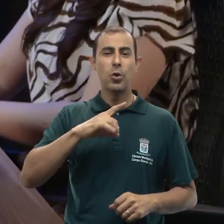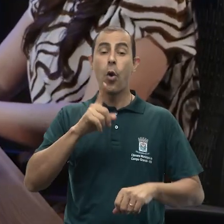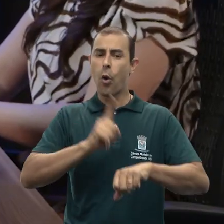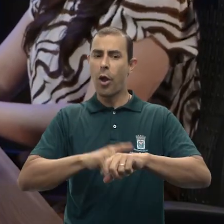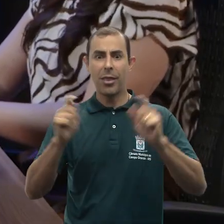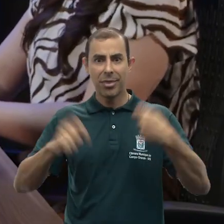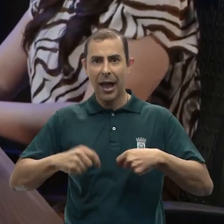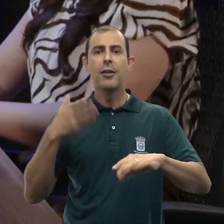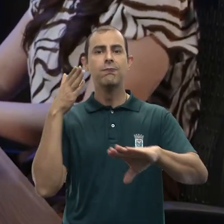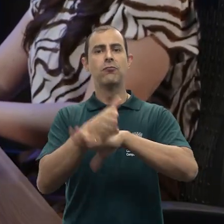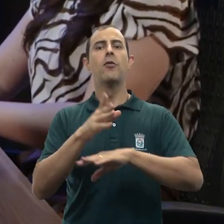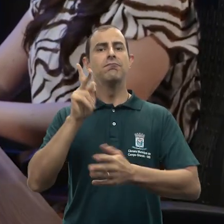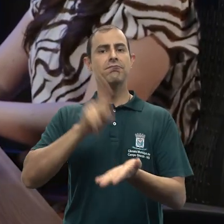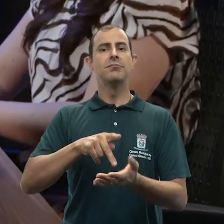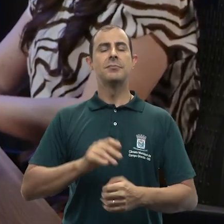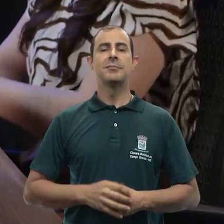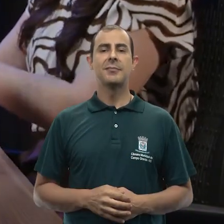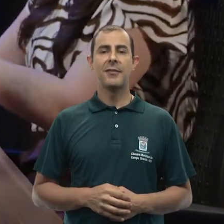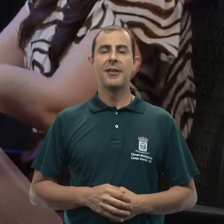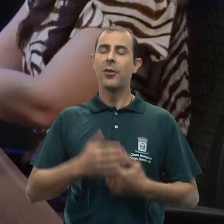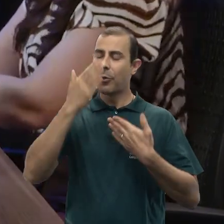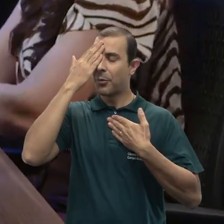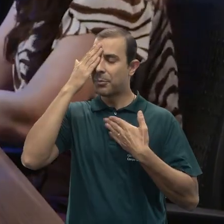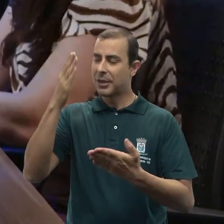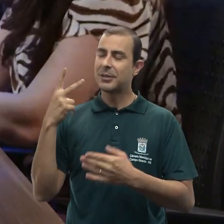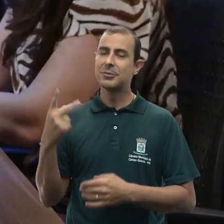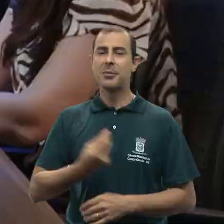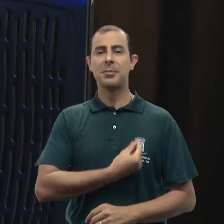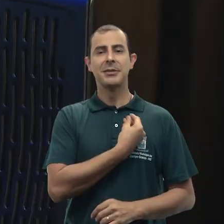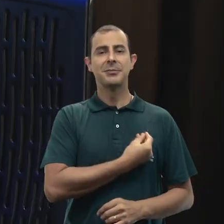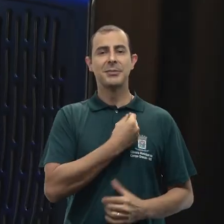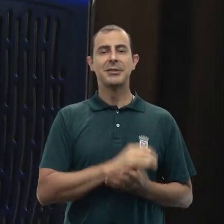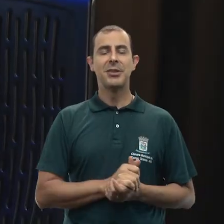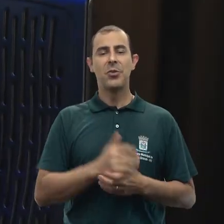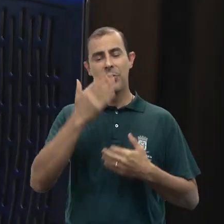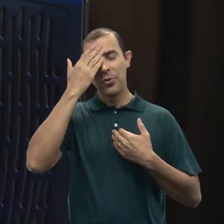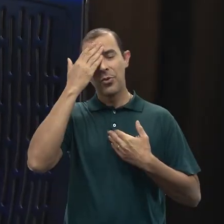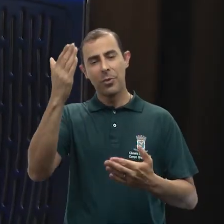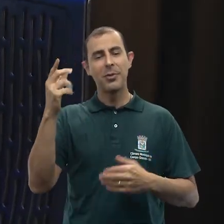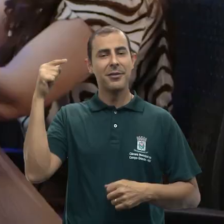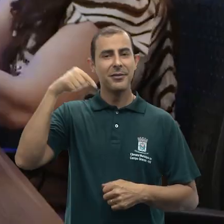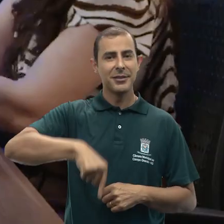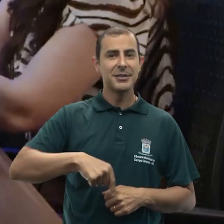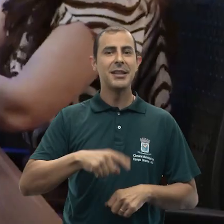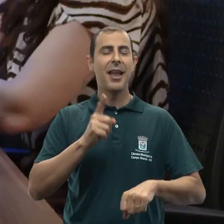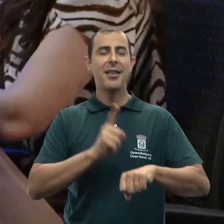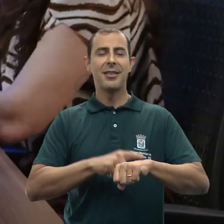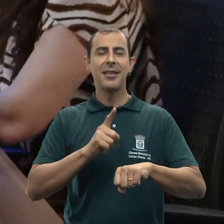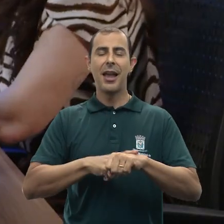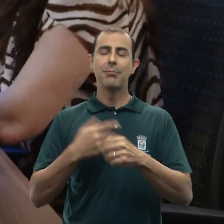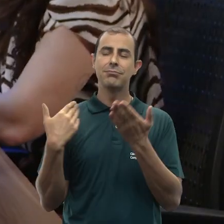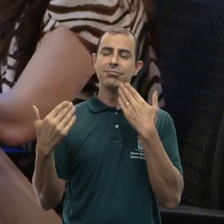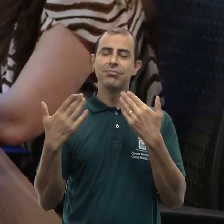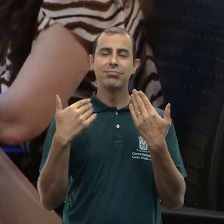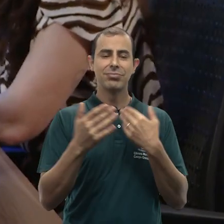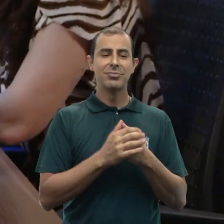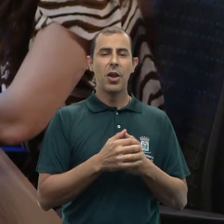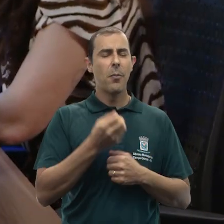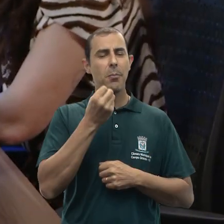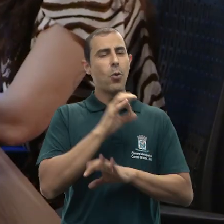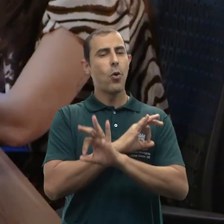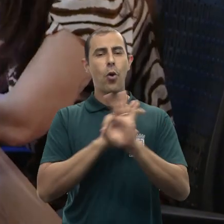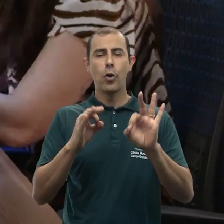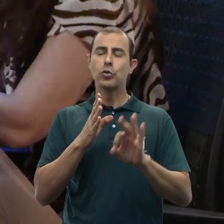sábado, domingo, e se eu posso, eu vou mesmo. Vereador, obrigada pela sua participação, por vir aqui, dedicar o seu tempo, conversar um pouquinho